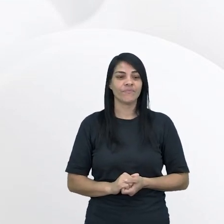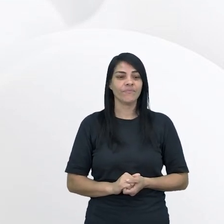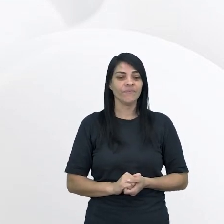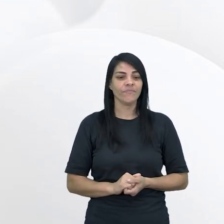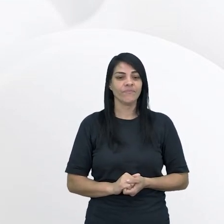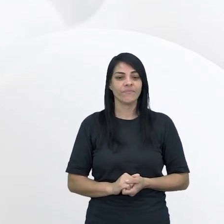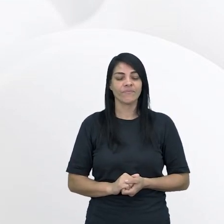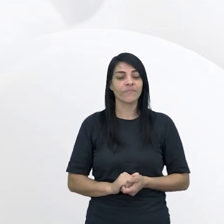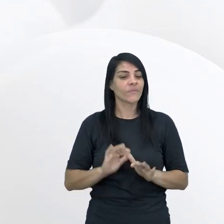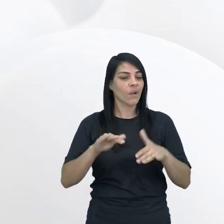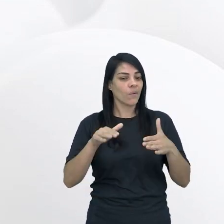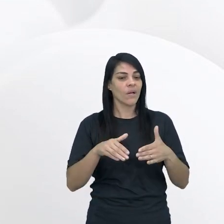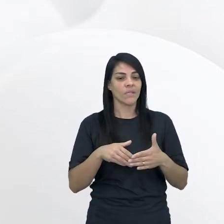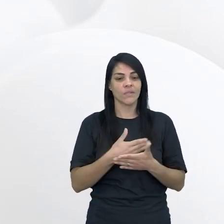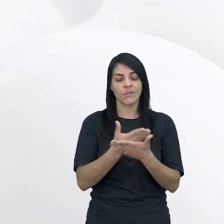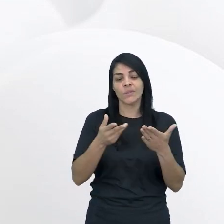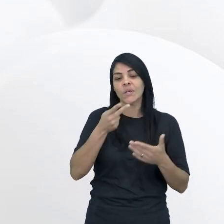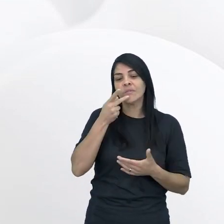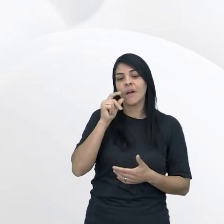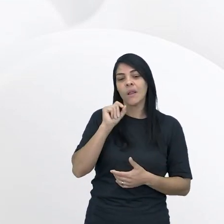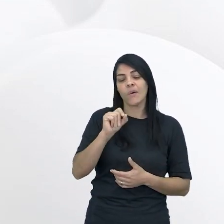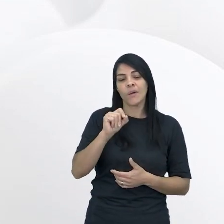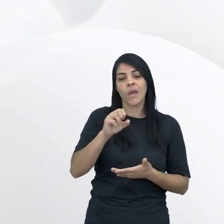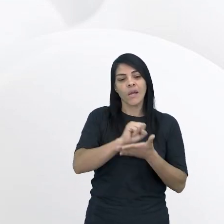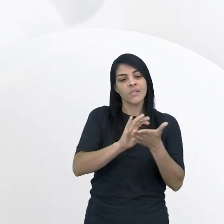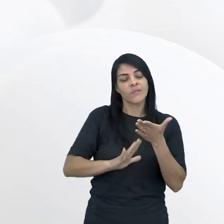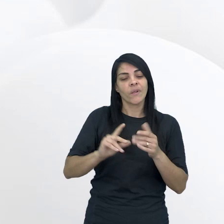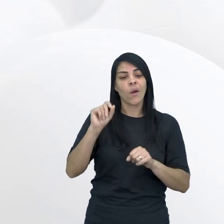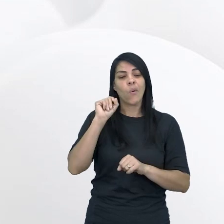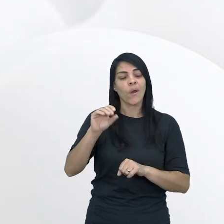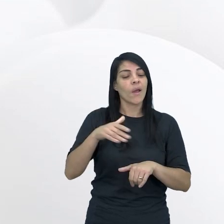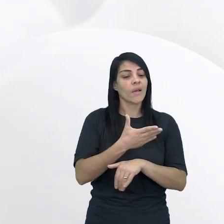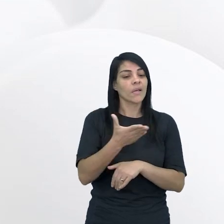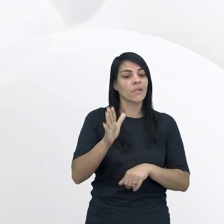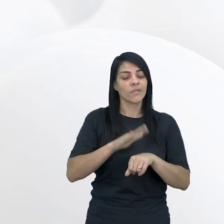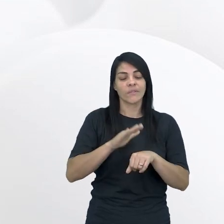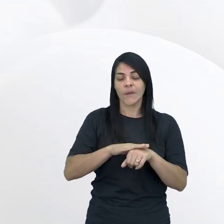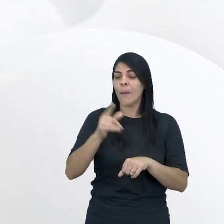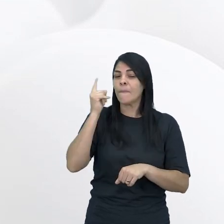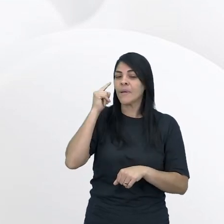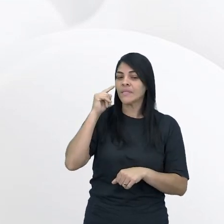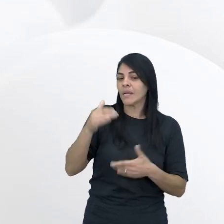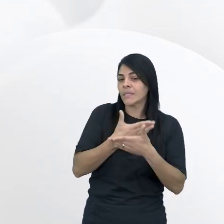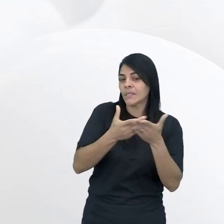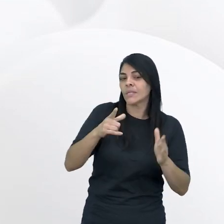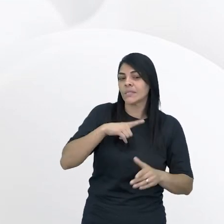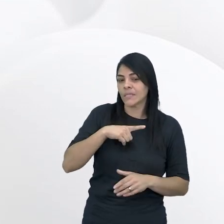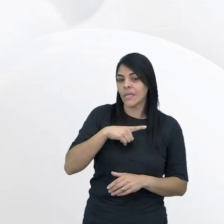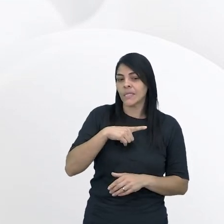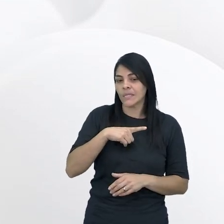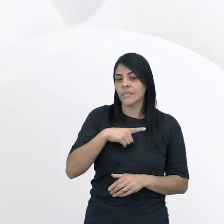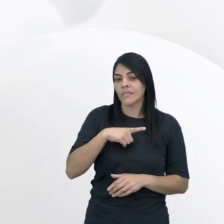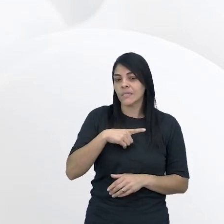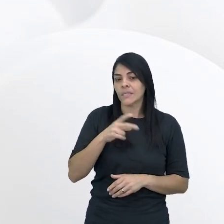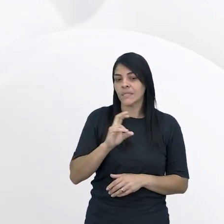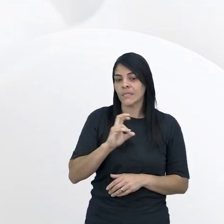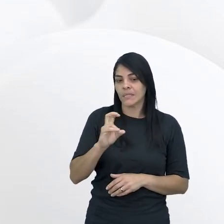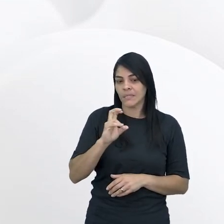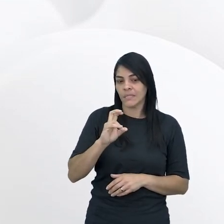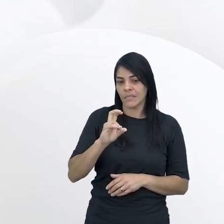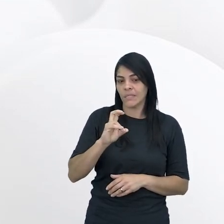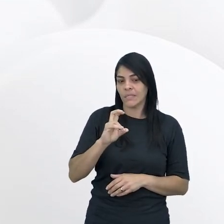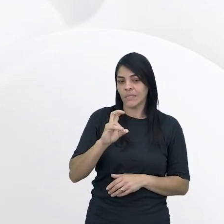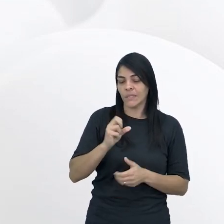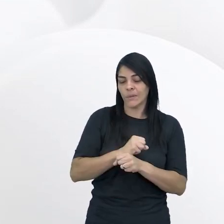Ale, Rafa, quando a gente fala em atividade, a gente tem que pensar que nós temos 5 anos, diferentes idades